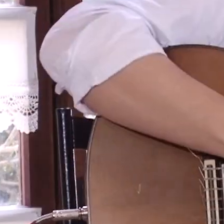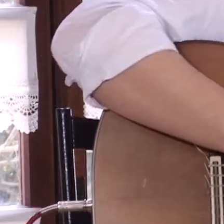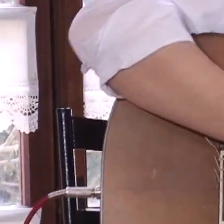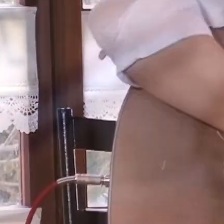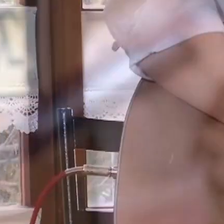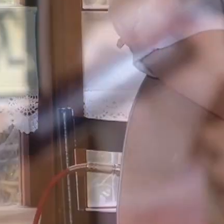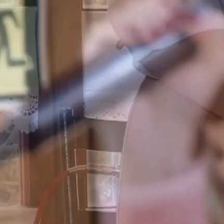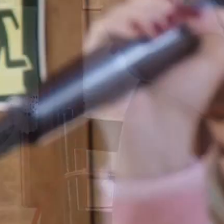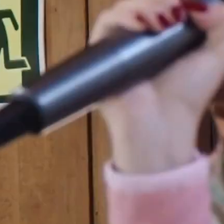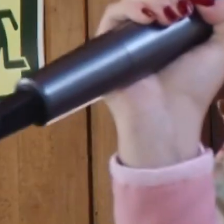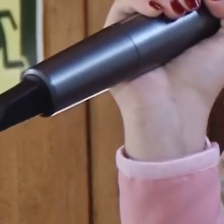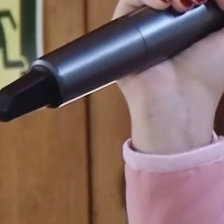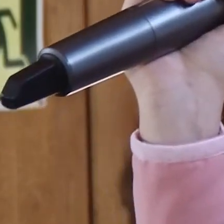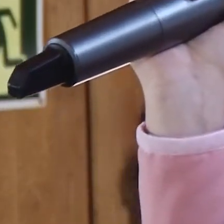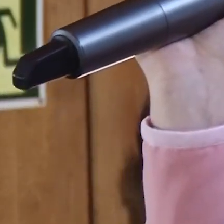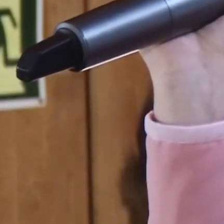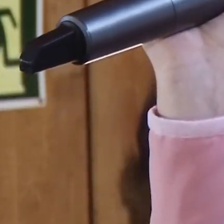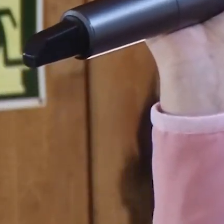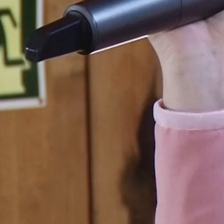Tocaiaram